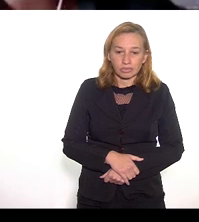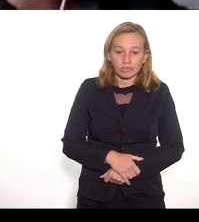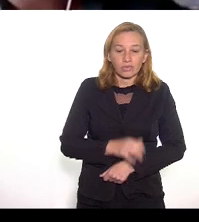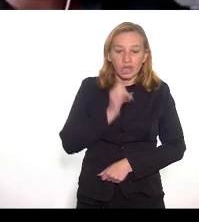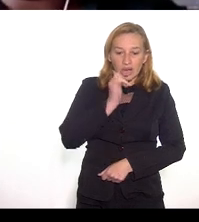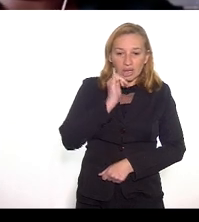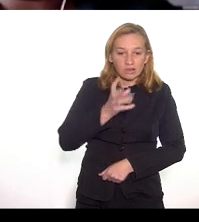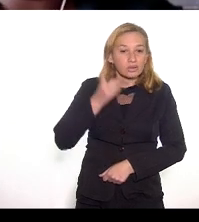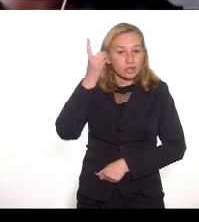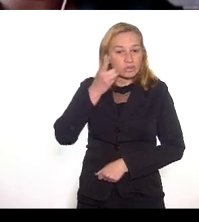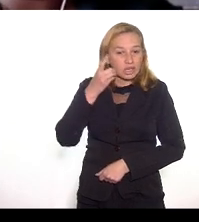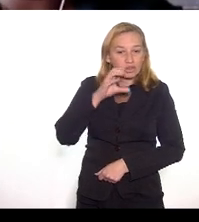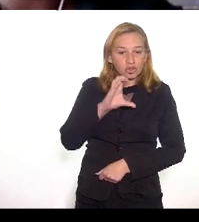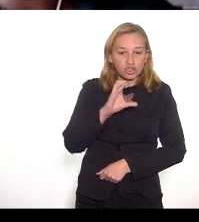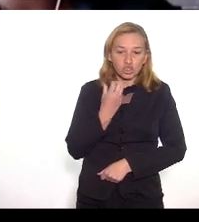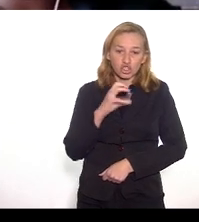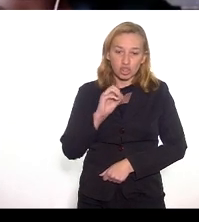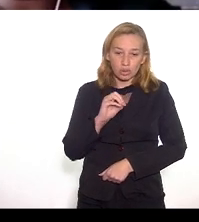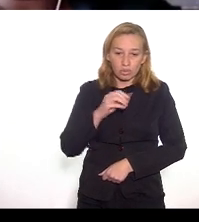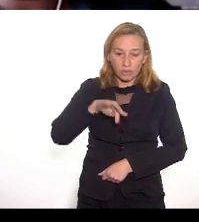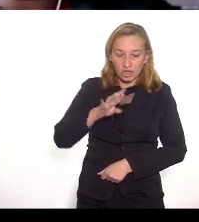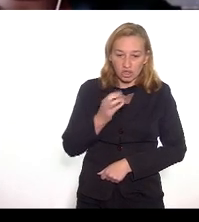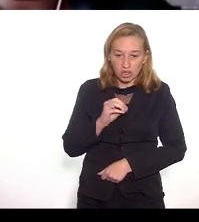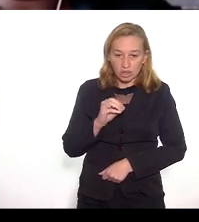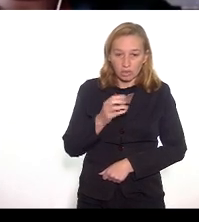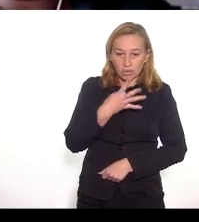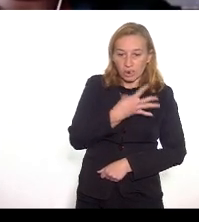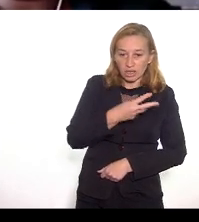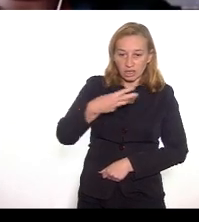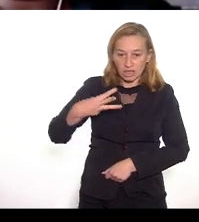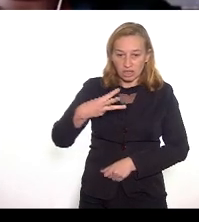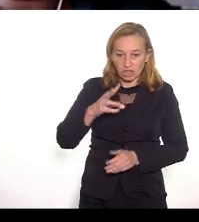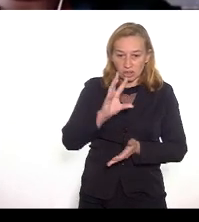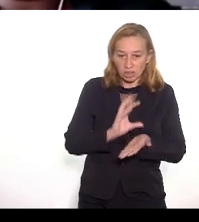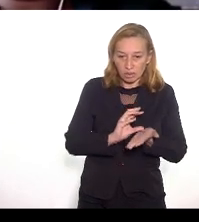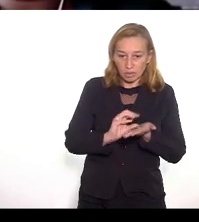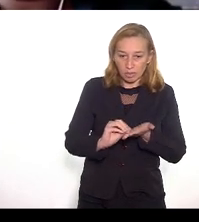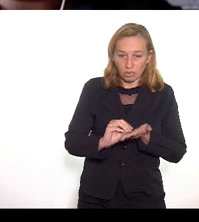Relator deputado Chico Machado, 43 da pauta.